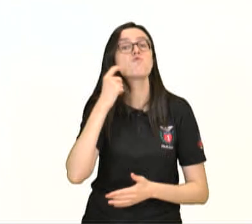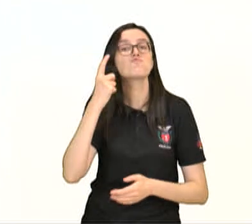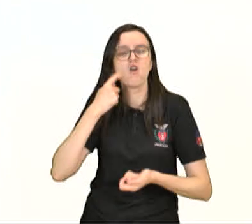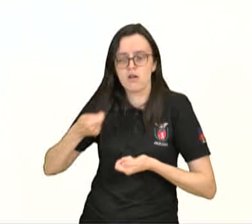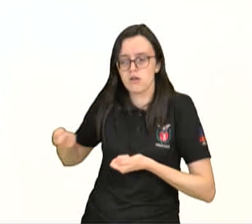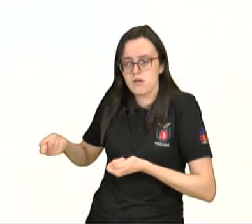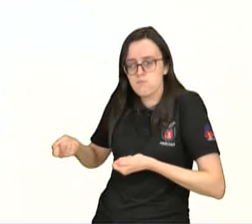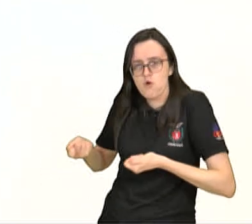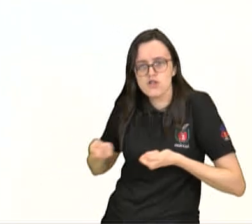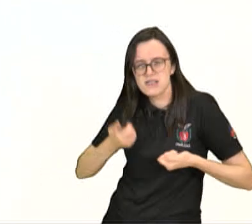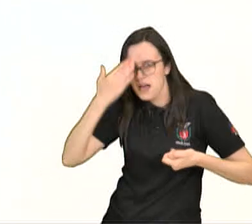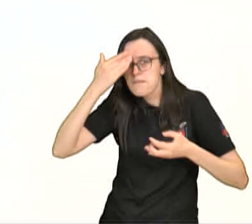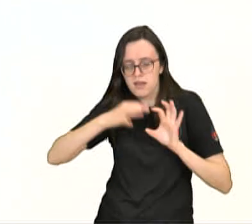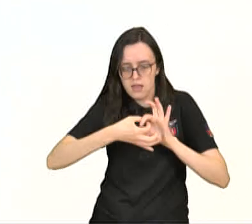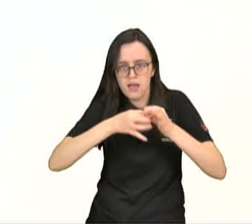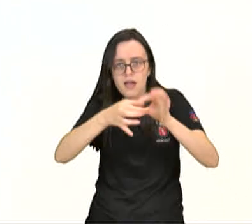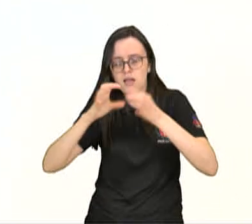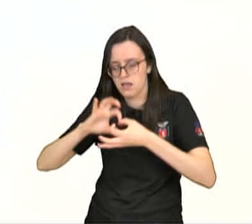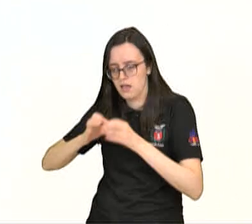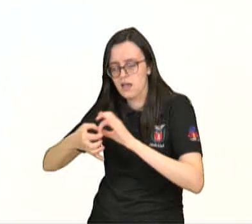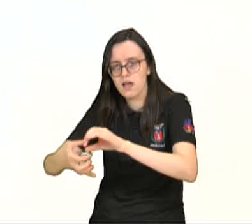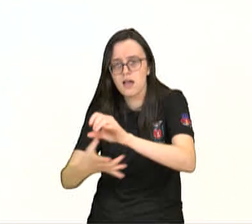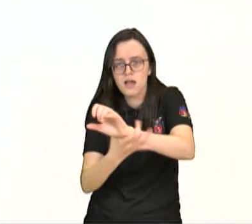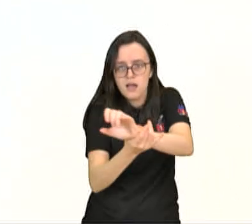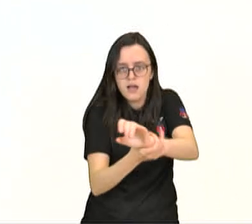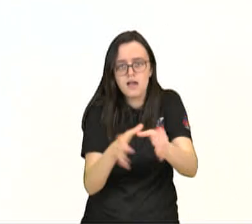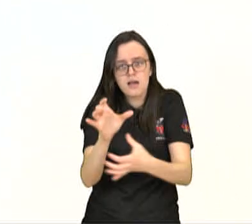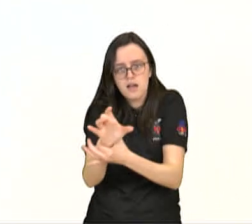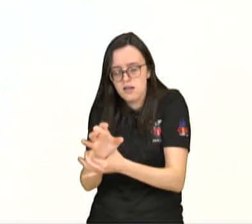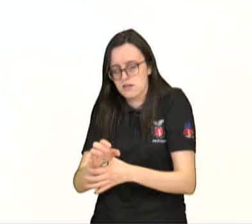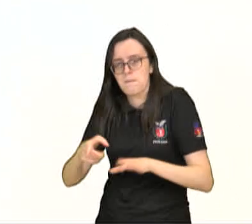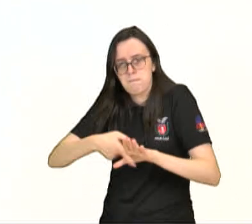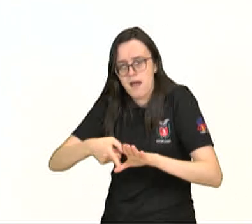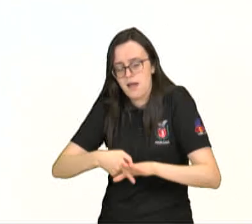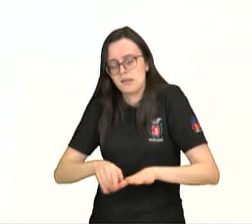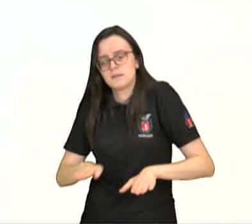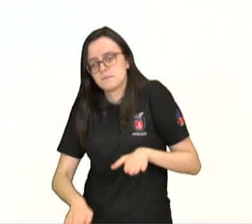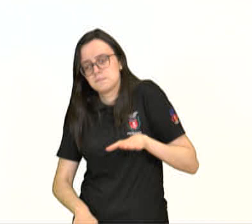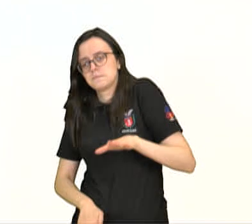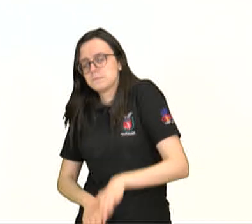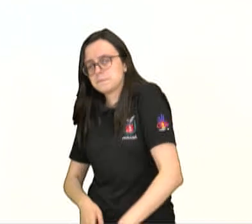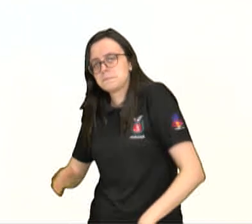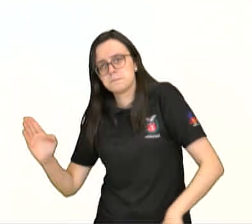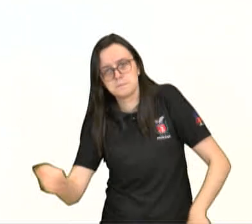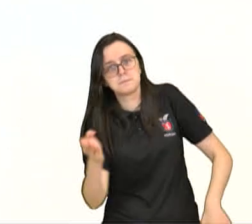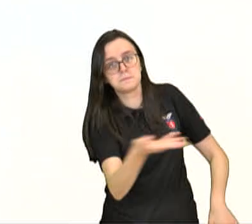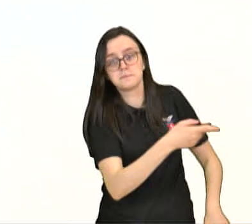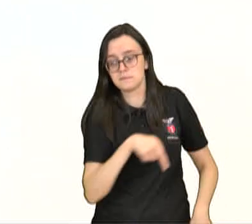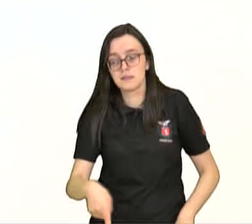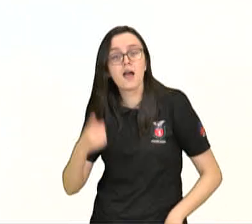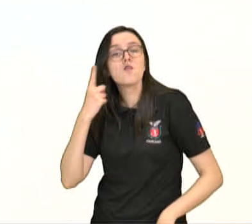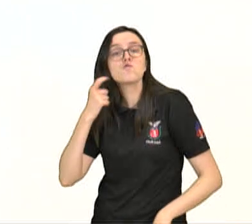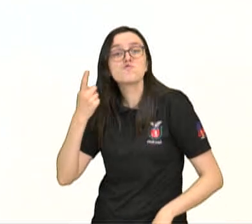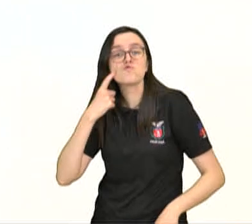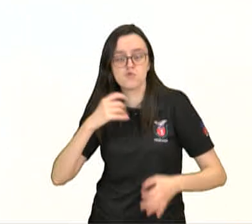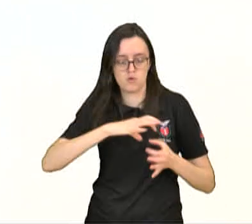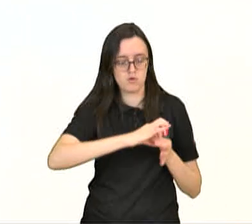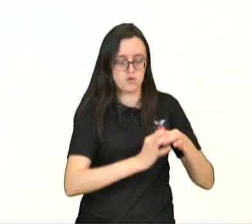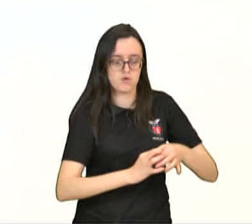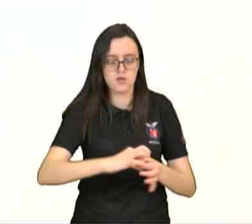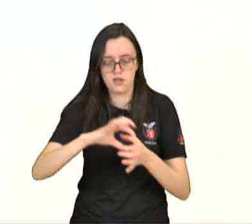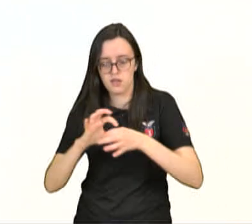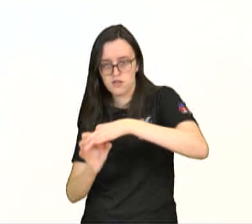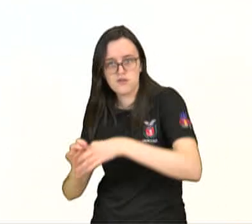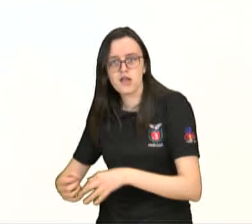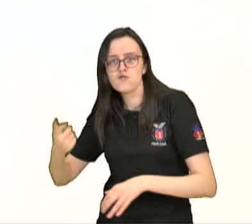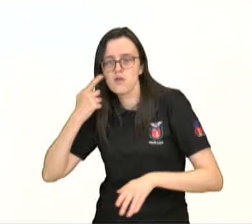esses escravos, enquanto eles estavam no trabalho de corte da cana, eles trabalhavam acorrentados. E essas correntes, elas obrigavam